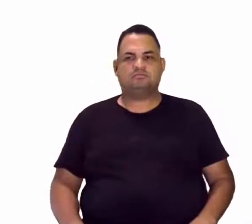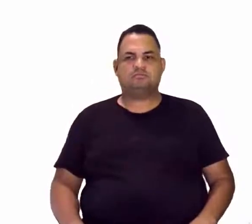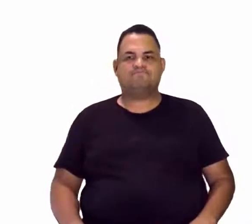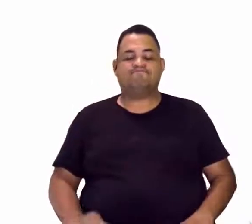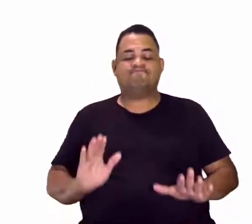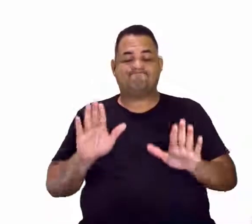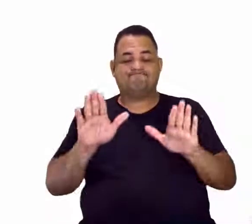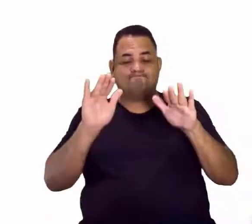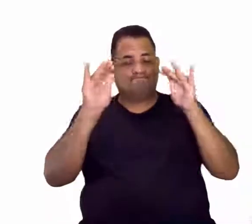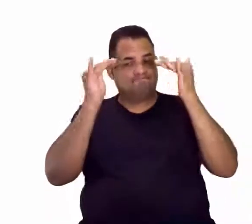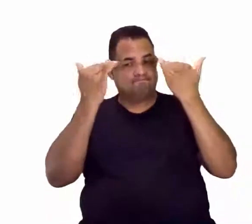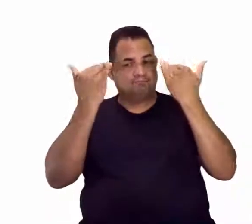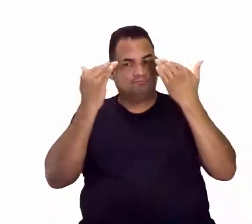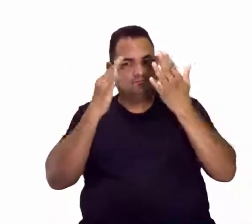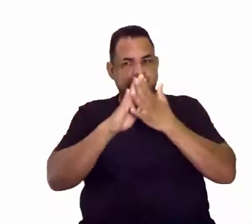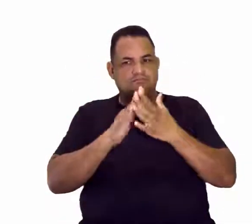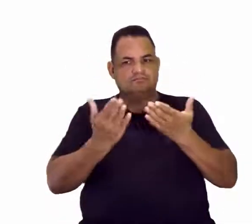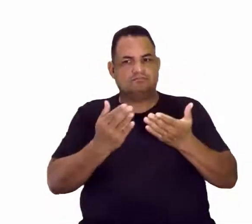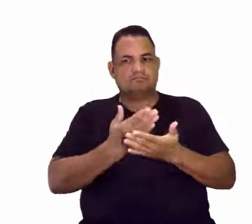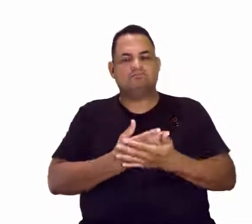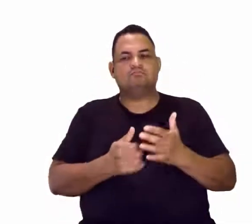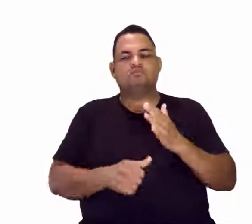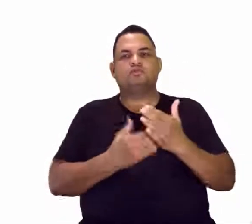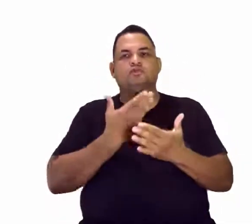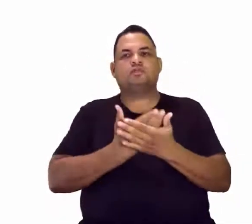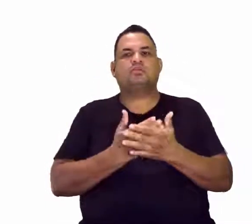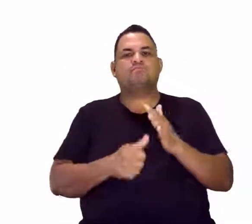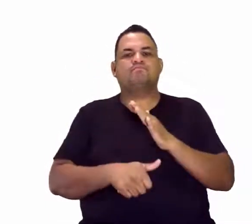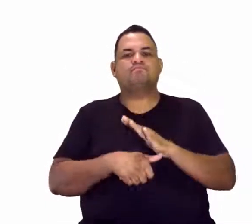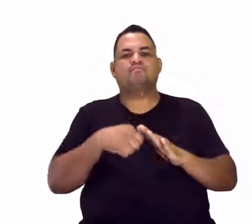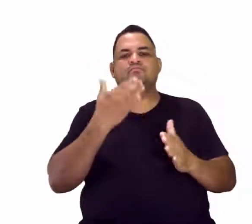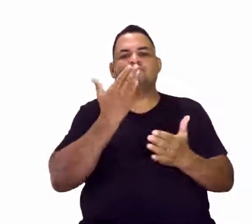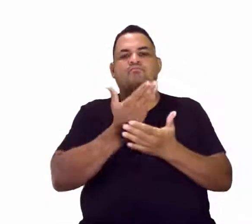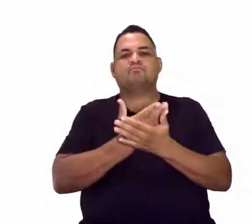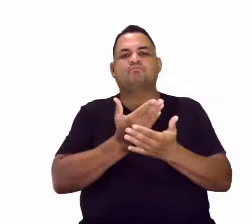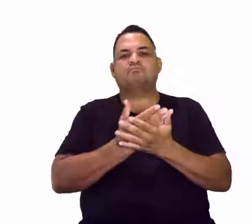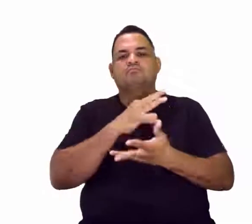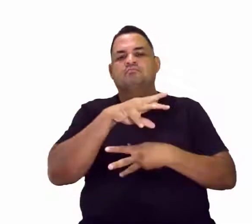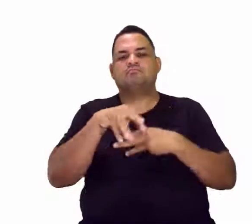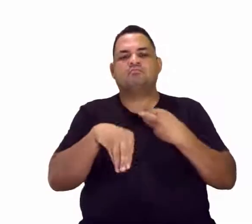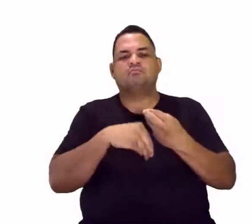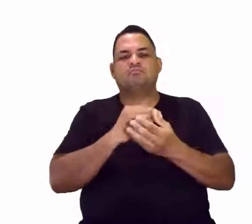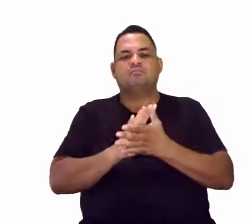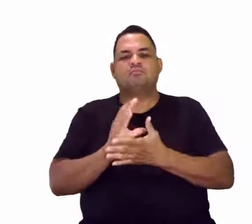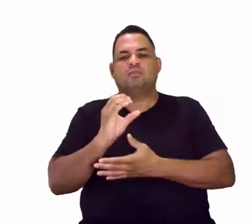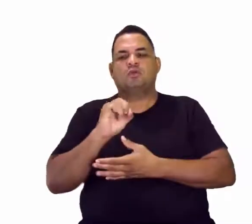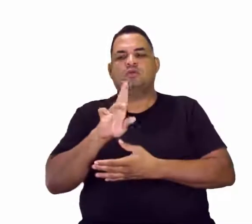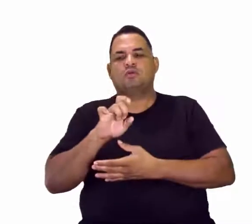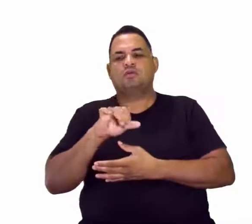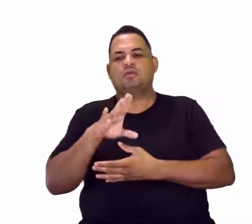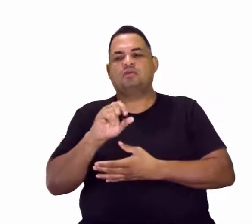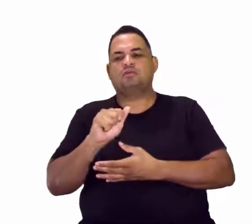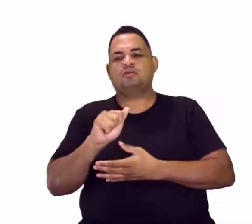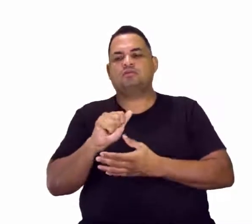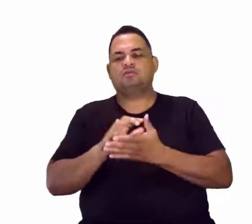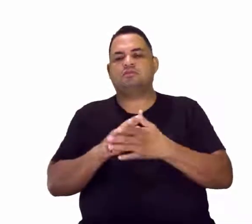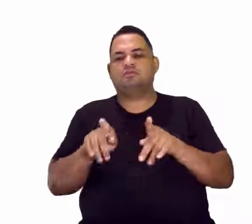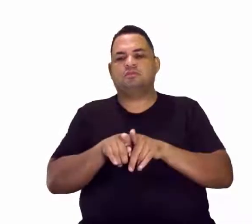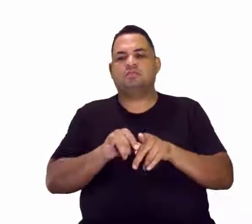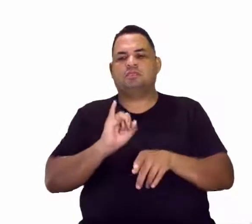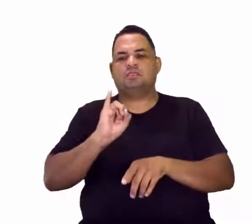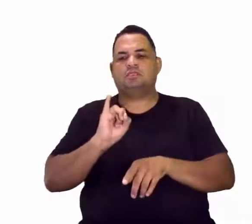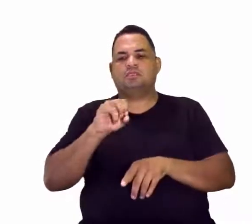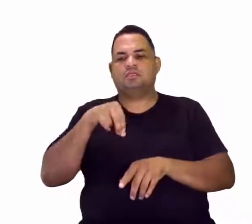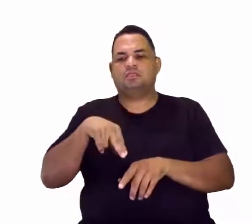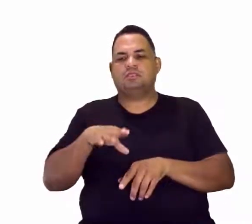muita atenção, porque lá na primeira aula nós falamos sobre compostos orgânicos e inorgânicos, né? E aí